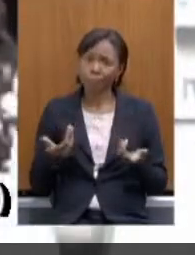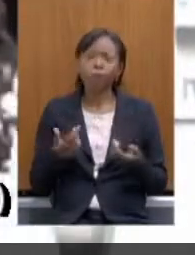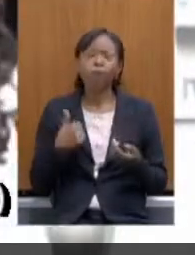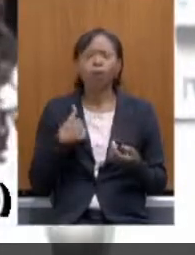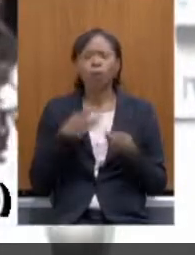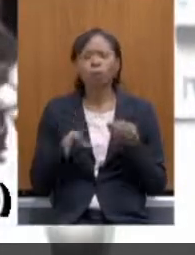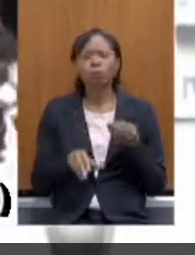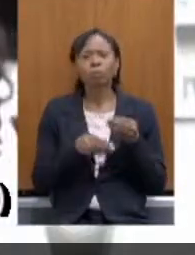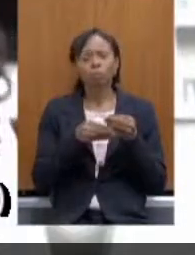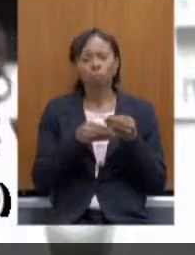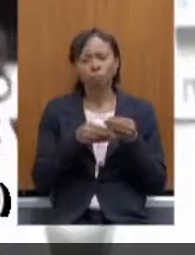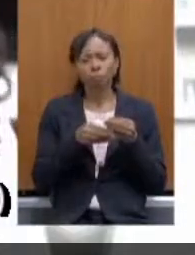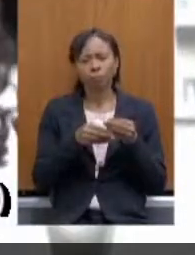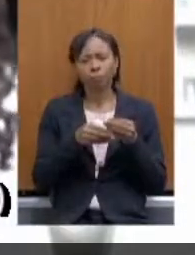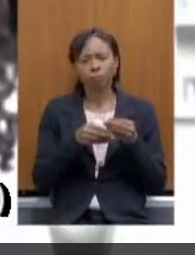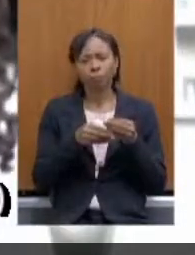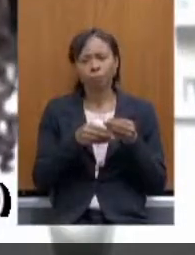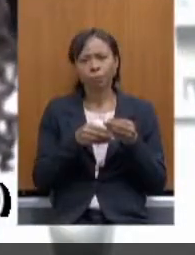acrescentava